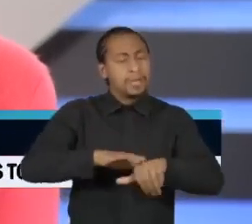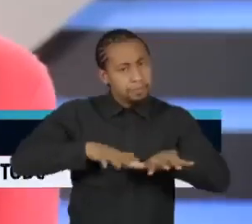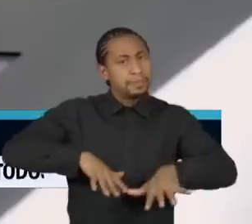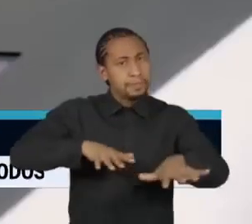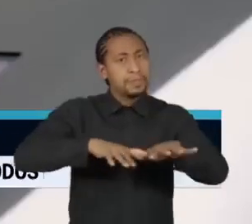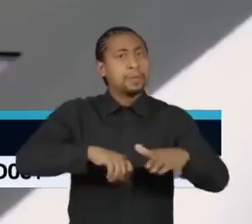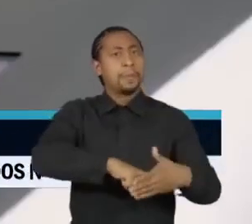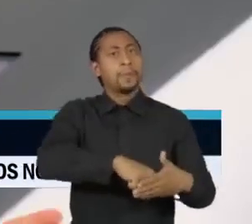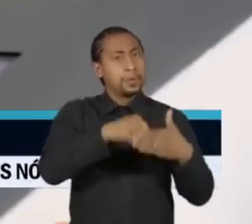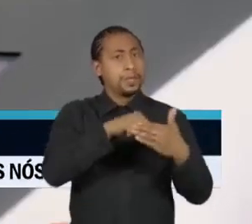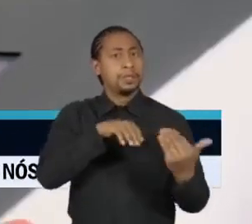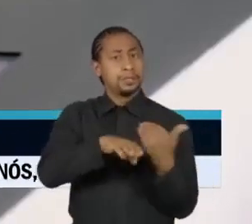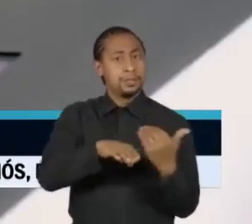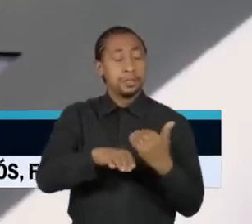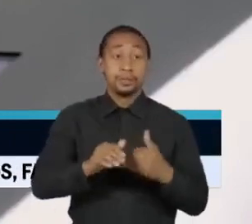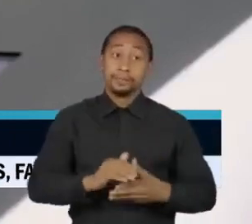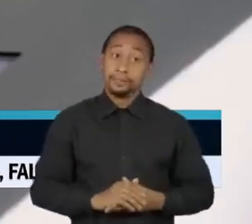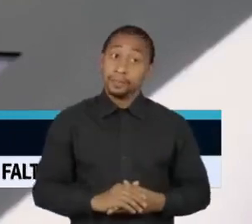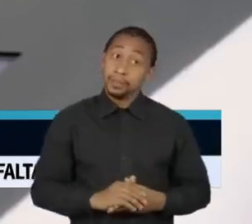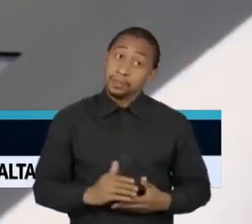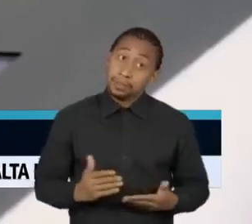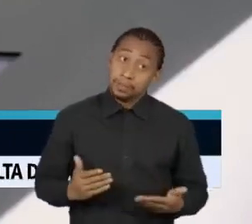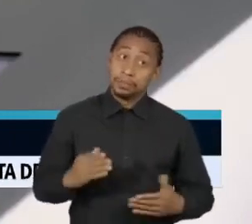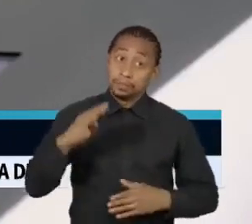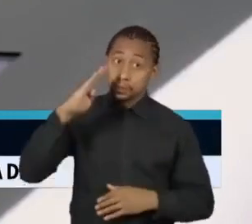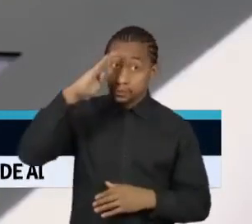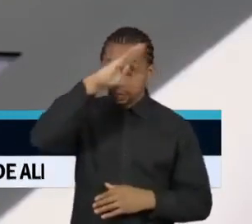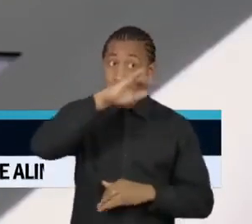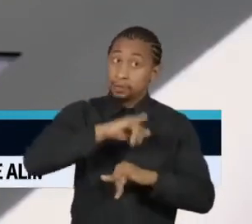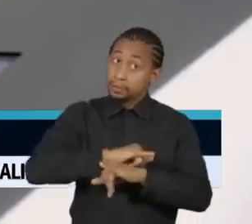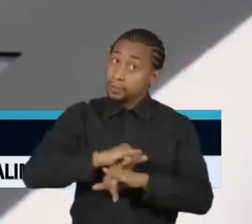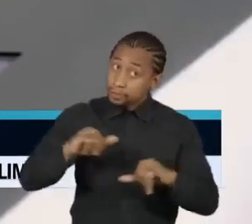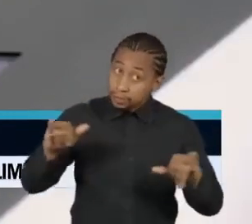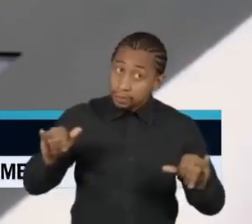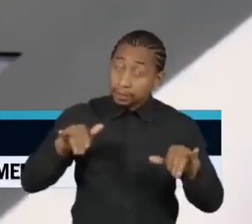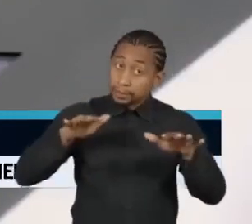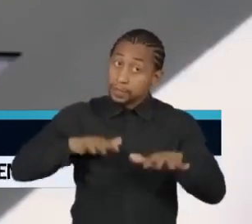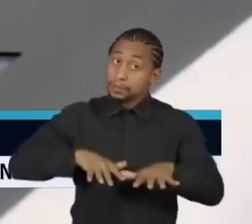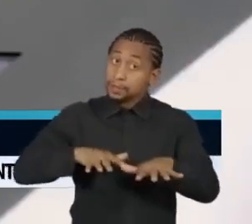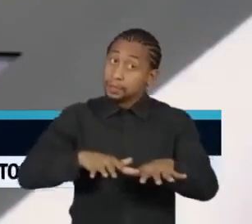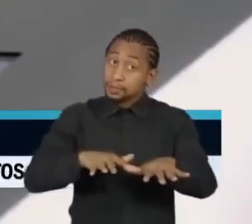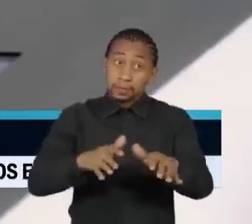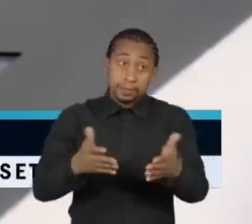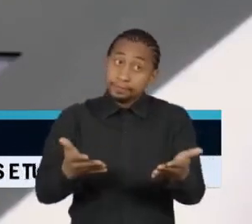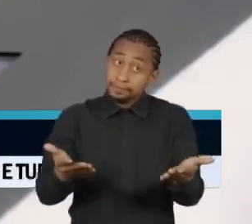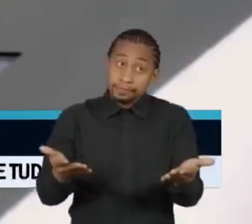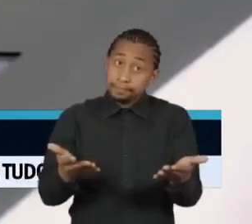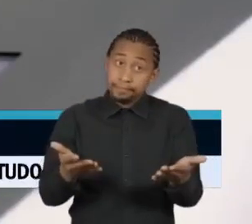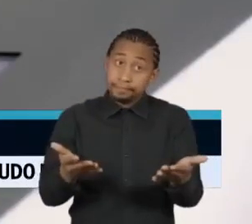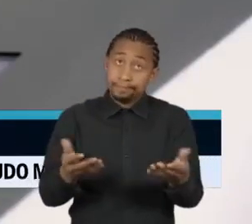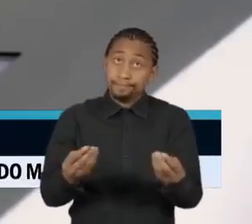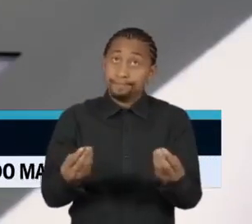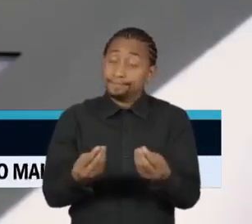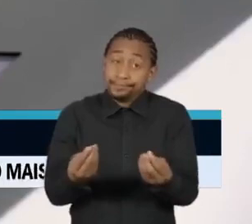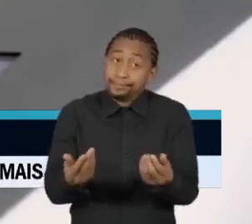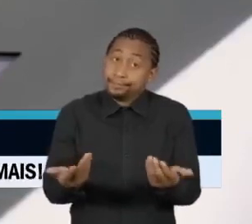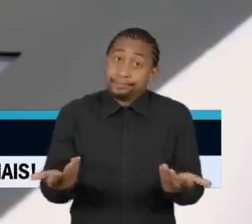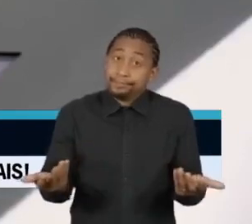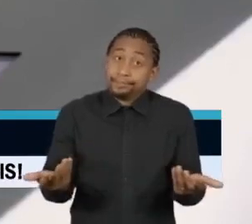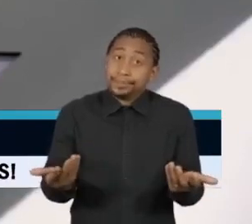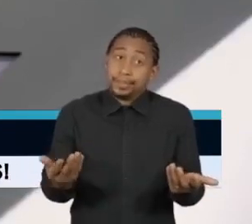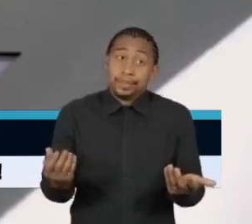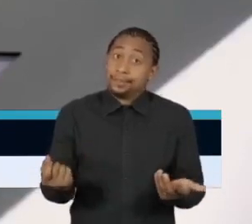estradas é quando o candidato dela presidente disse que Essas manifestações são uma coisa